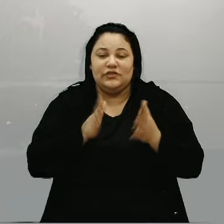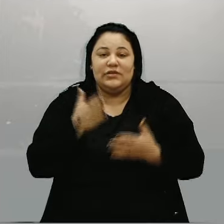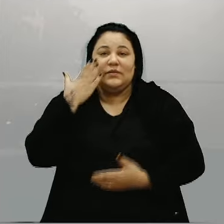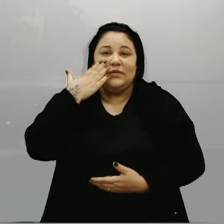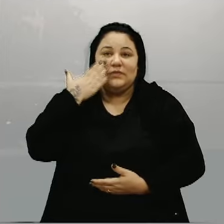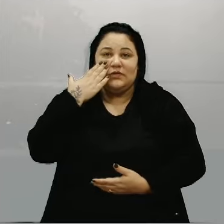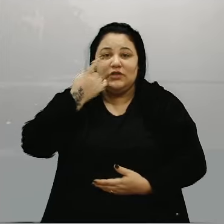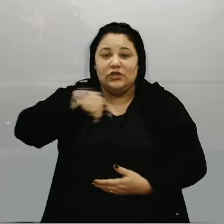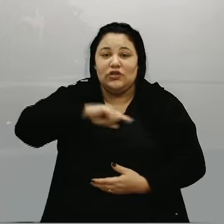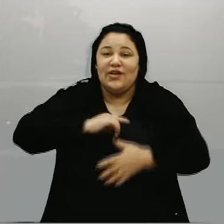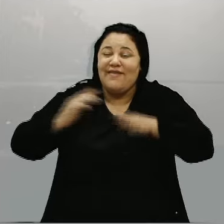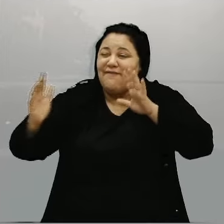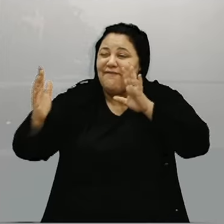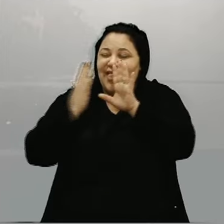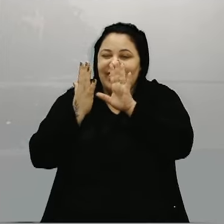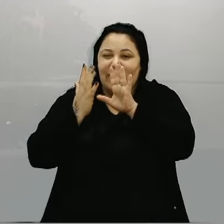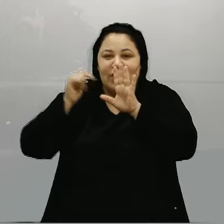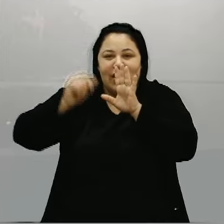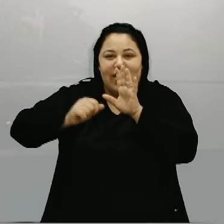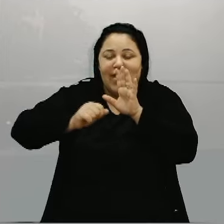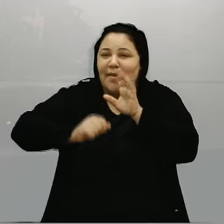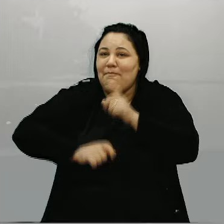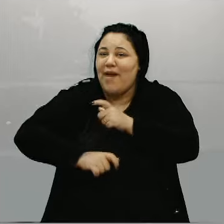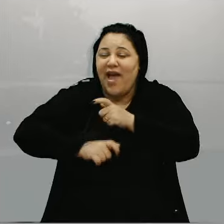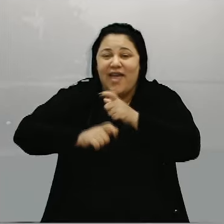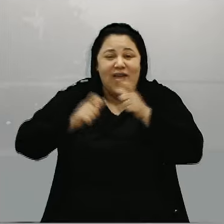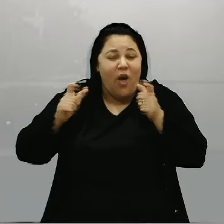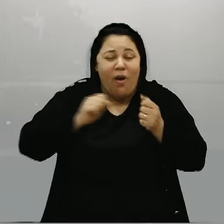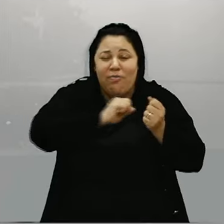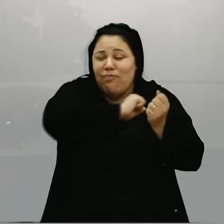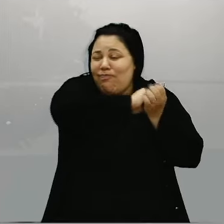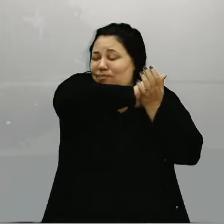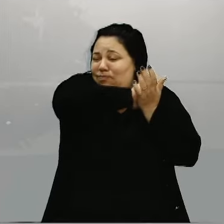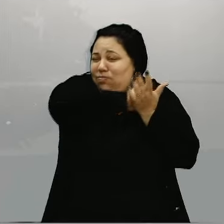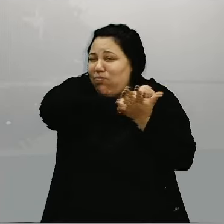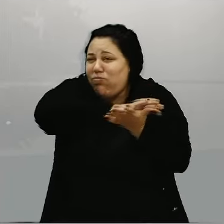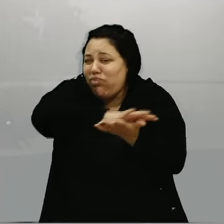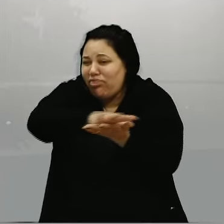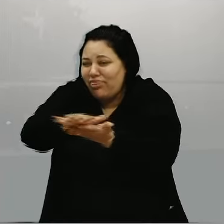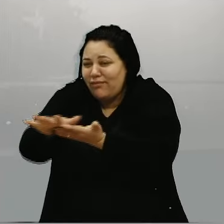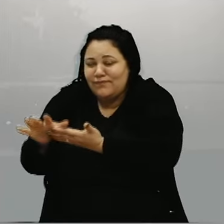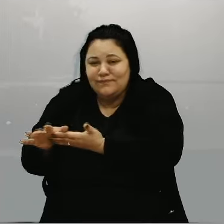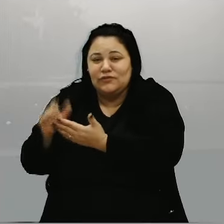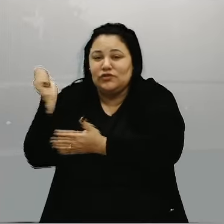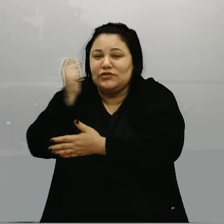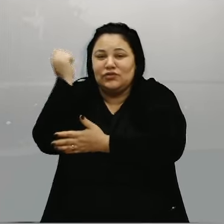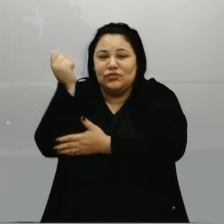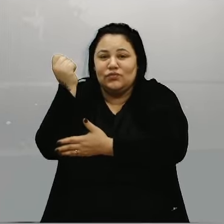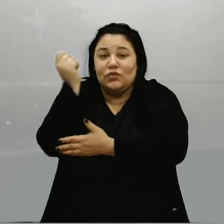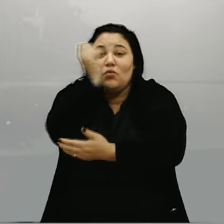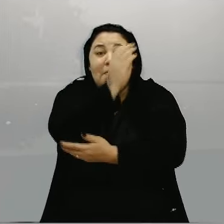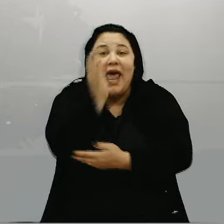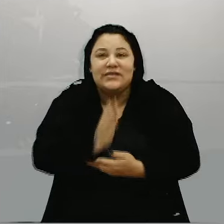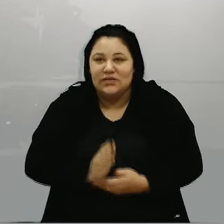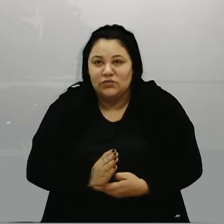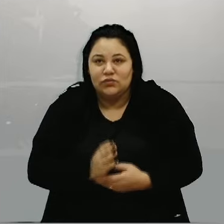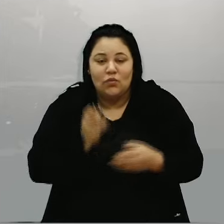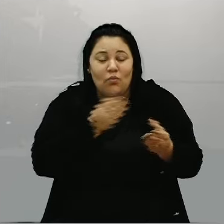maior catástrofe no Rio Grande do Sul diga-se de passagem do Brasil aonde famílias